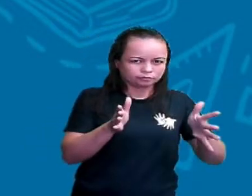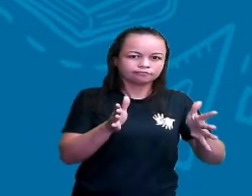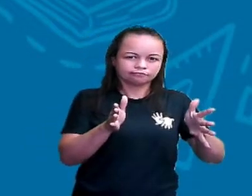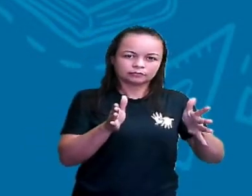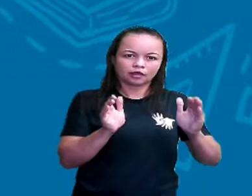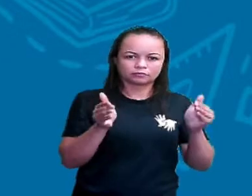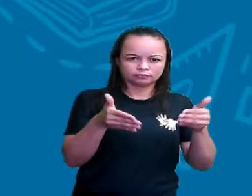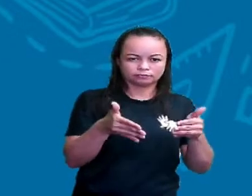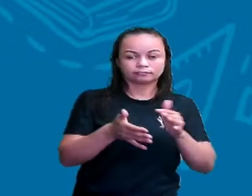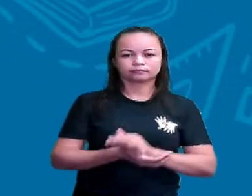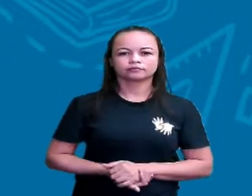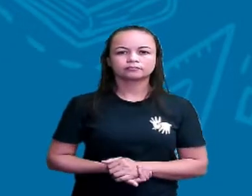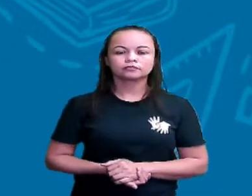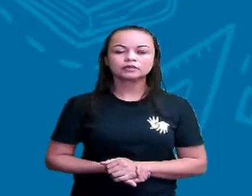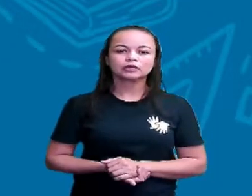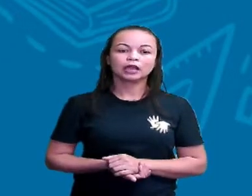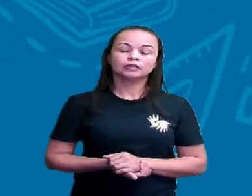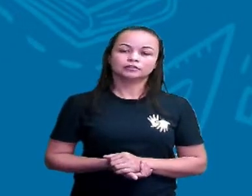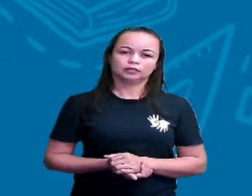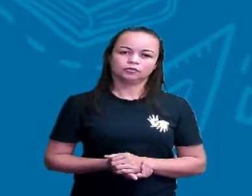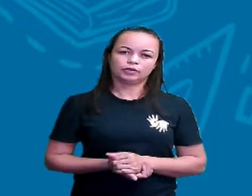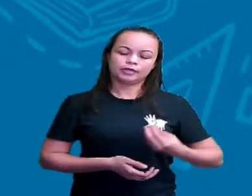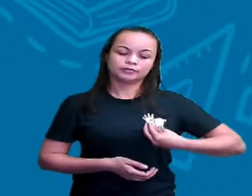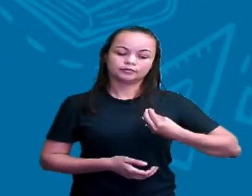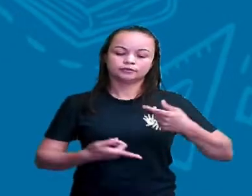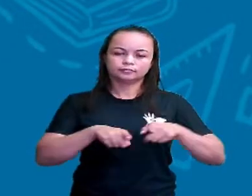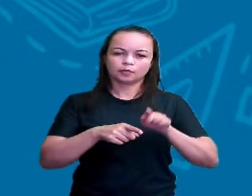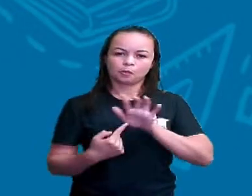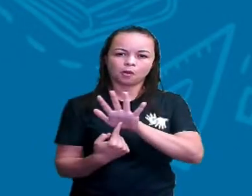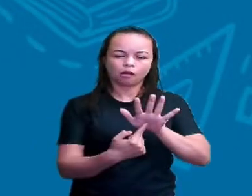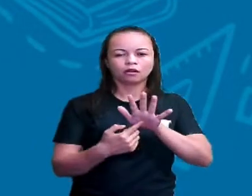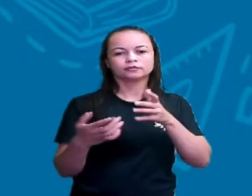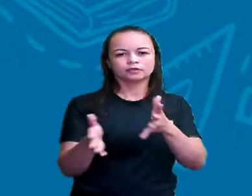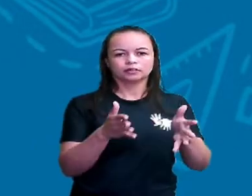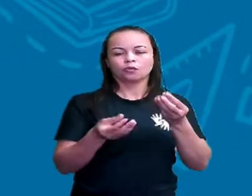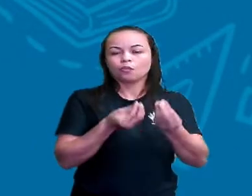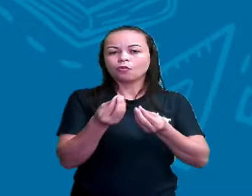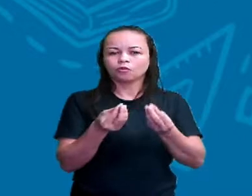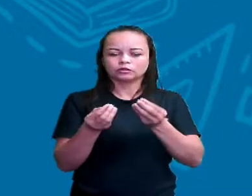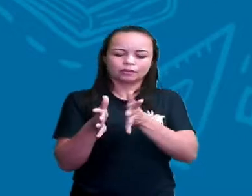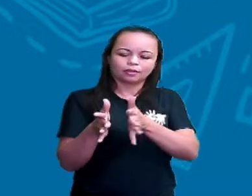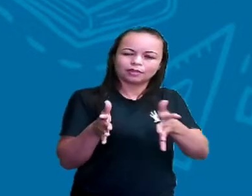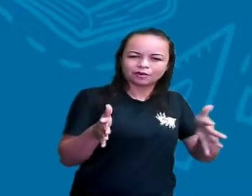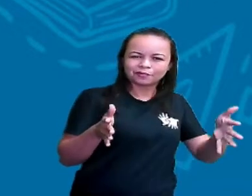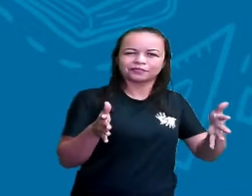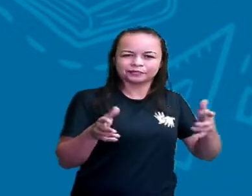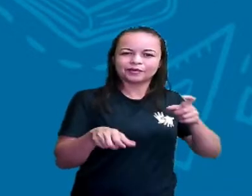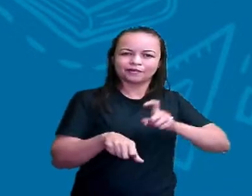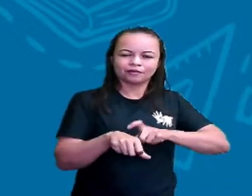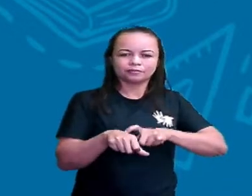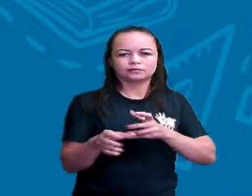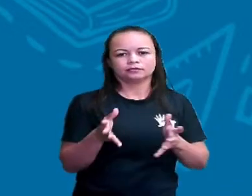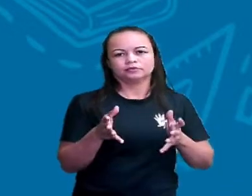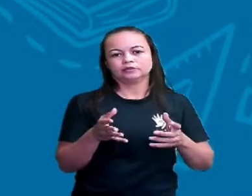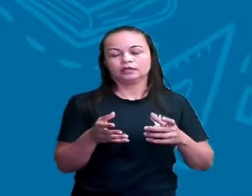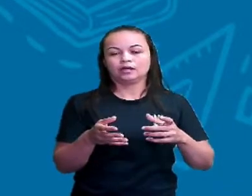tá certo? Então, ela existe também para mostrar como os fatos se situam no decorrer do tempo, ou seja,